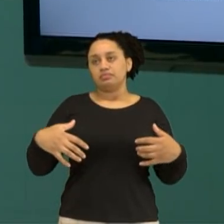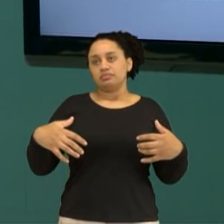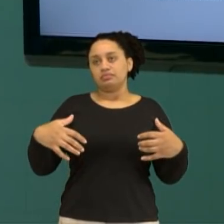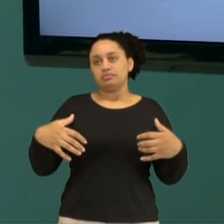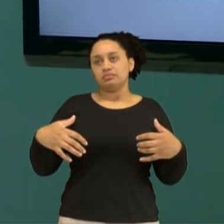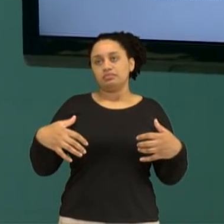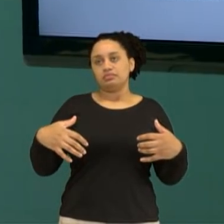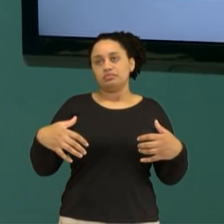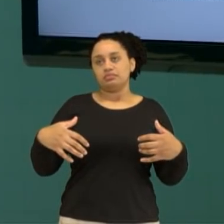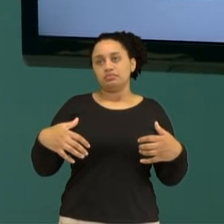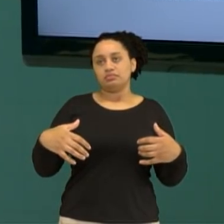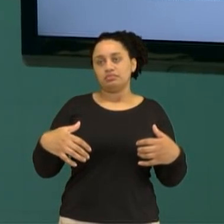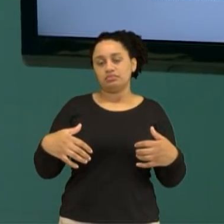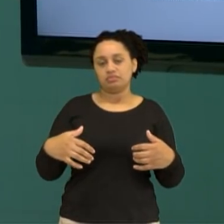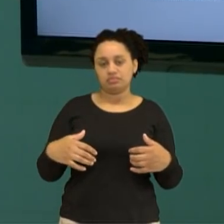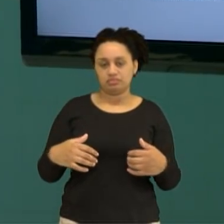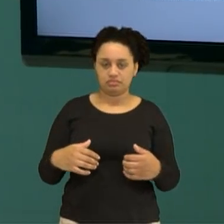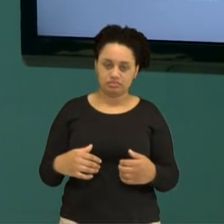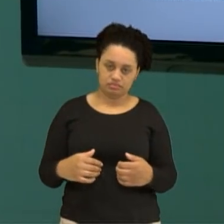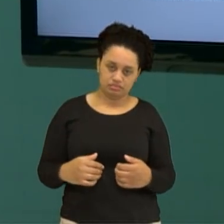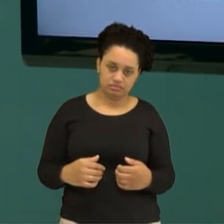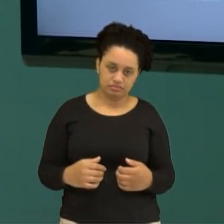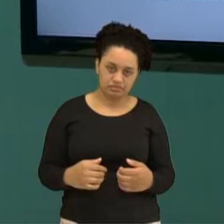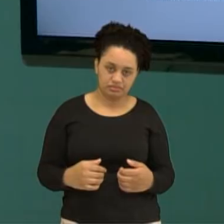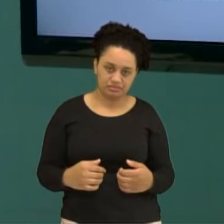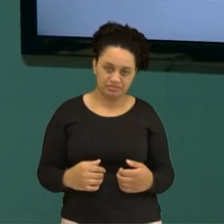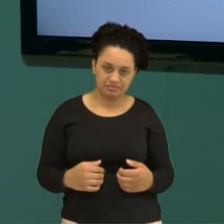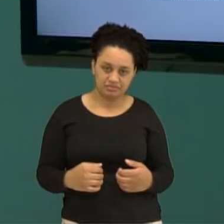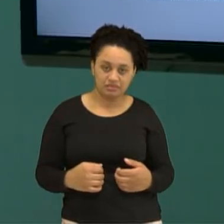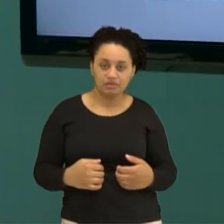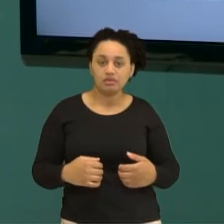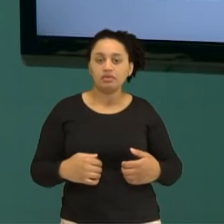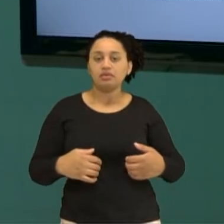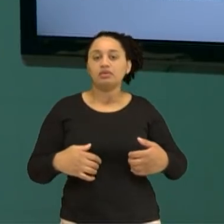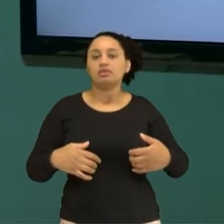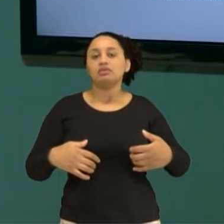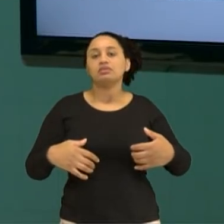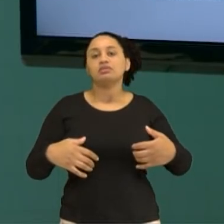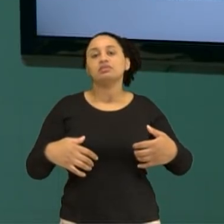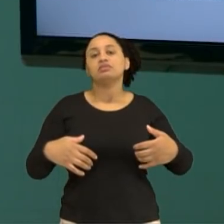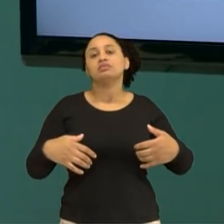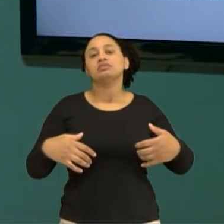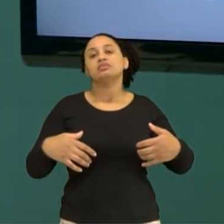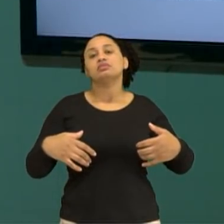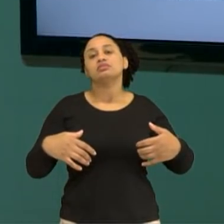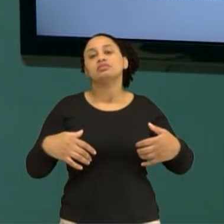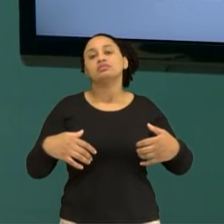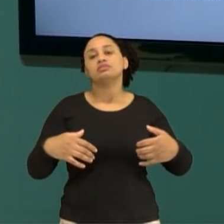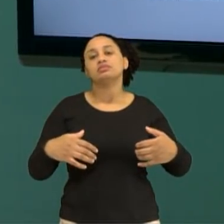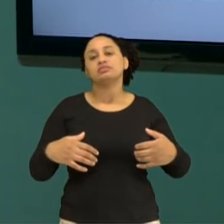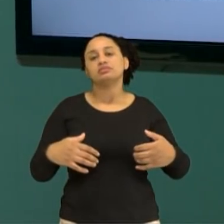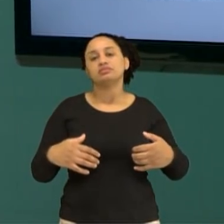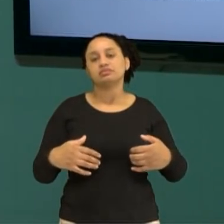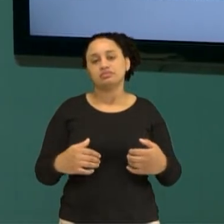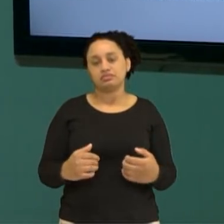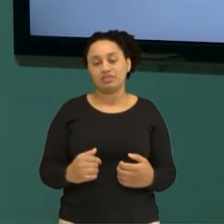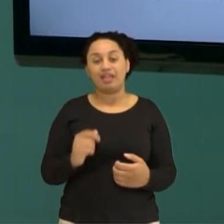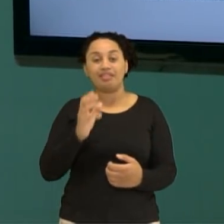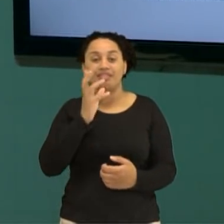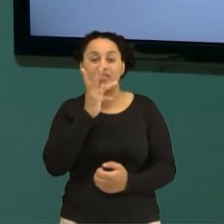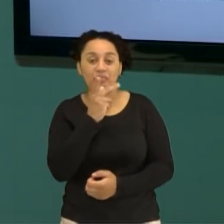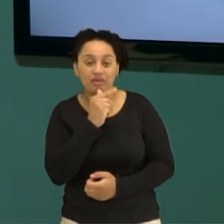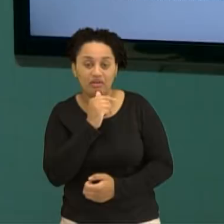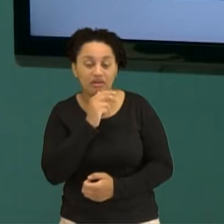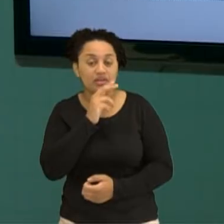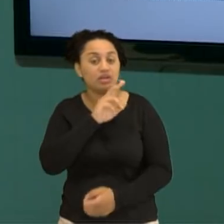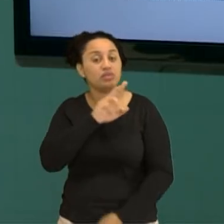expira, fica um tempo sem respirar, daqui a pouco, depois dos 10, 15 segundos, inspira de novo, isso chama-se apneia. Muitas